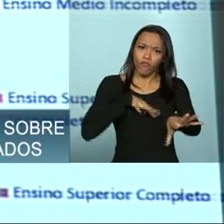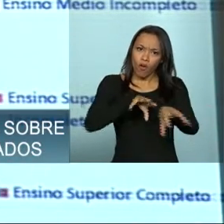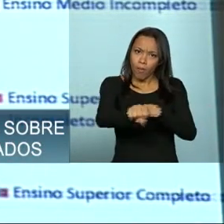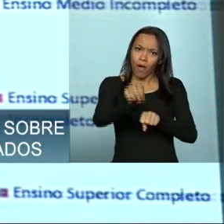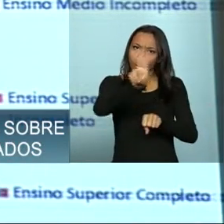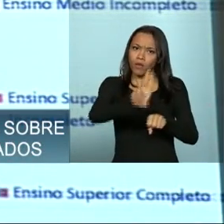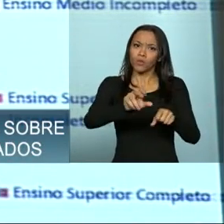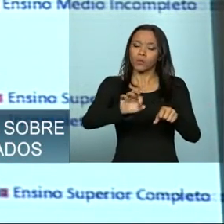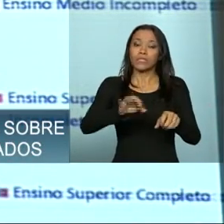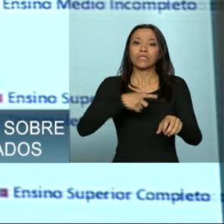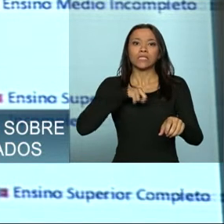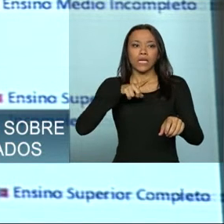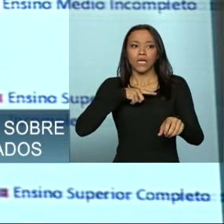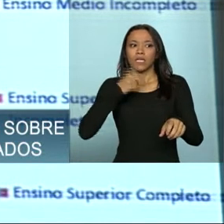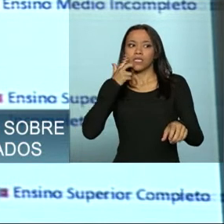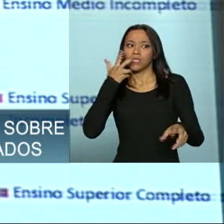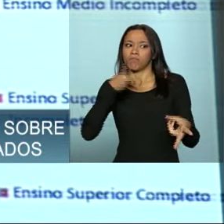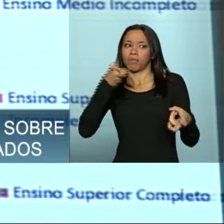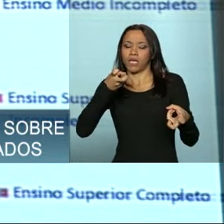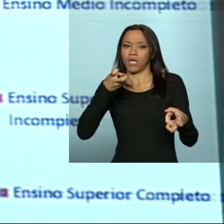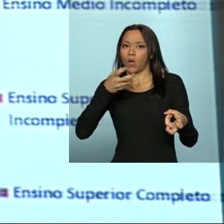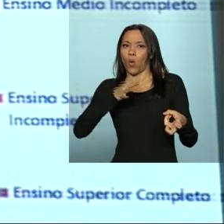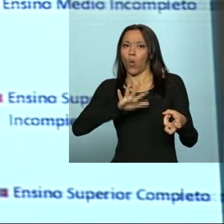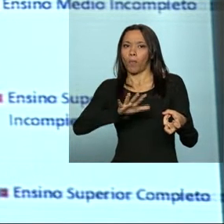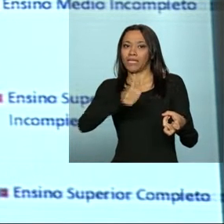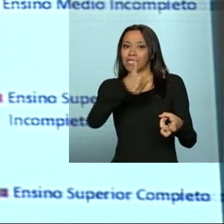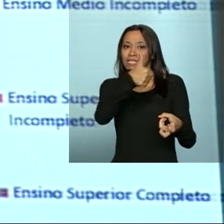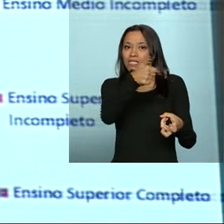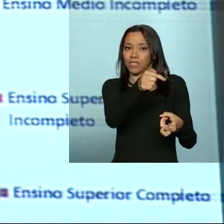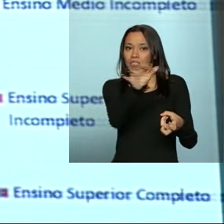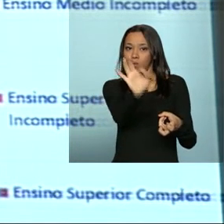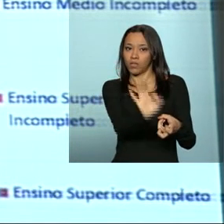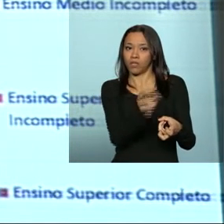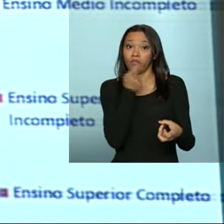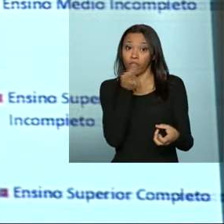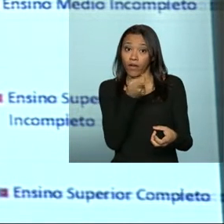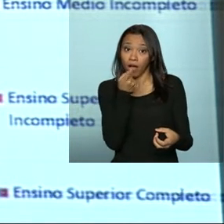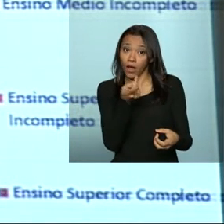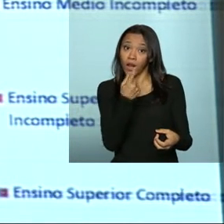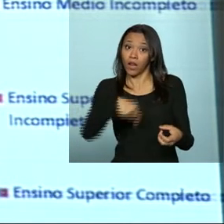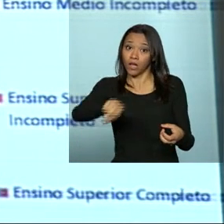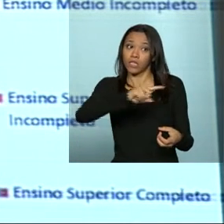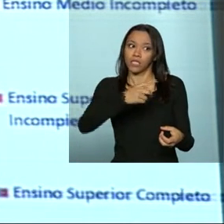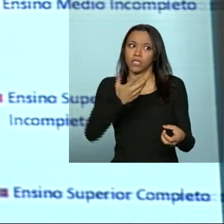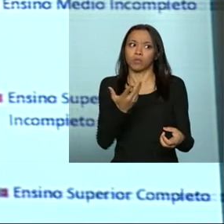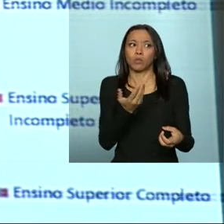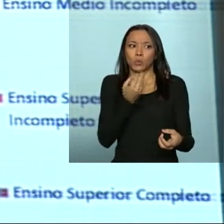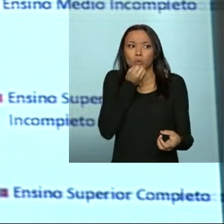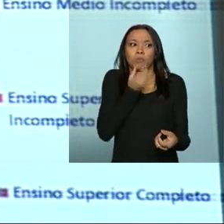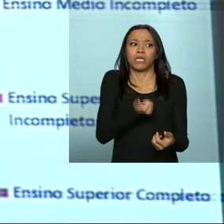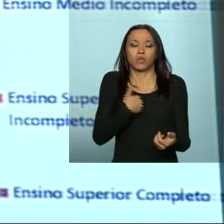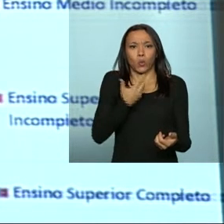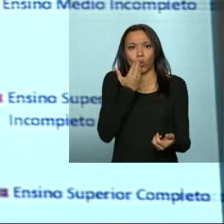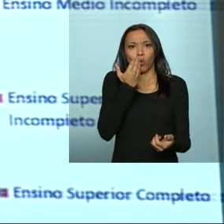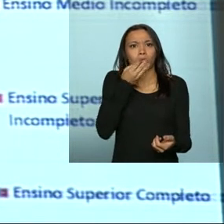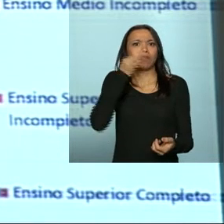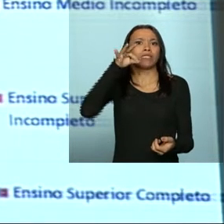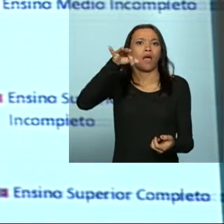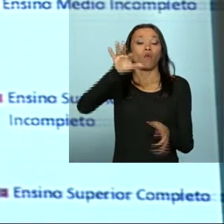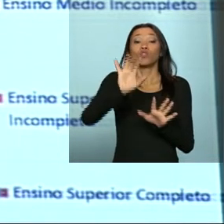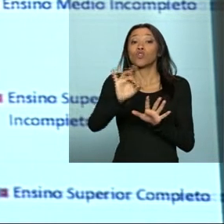percepção de maior consumo. 17% relata que tem um consumo elevado de sódio e